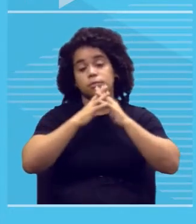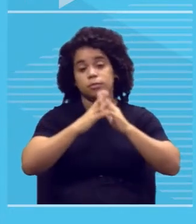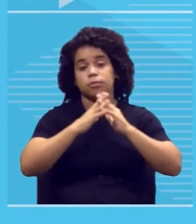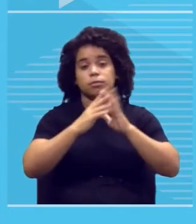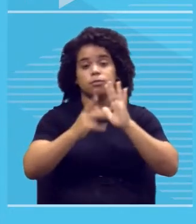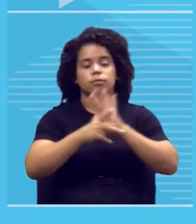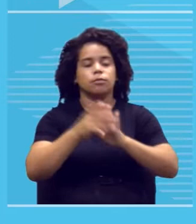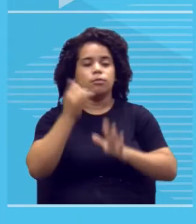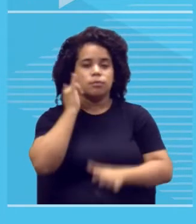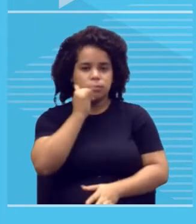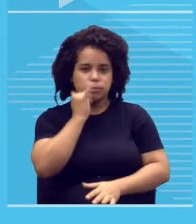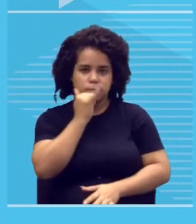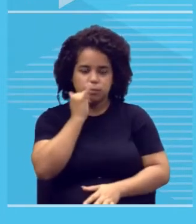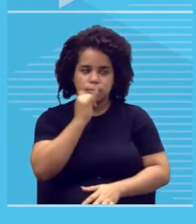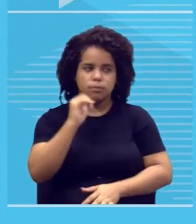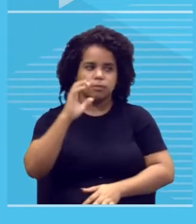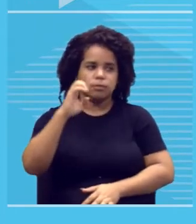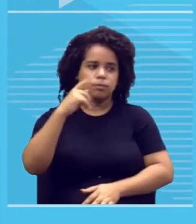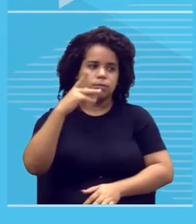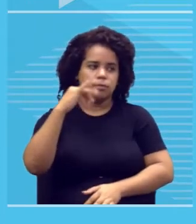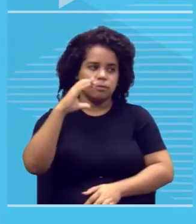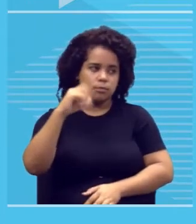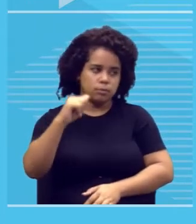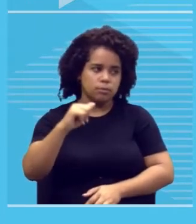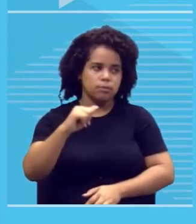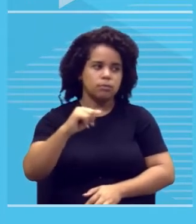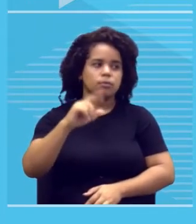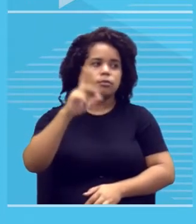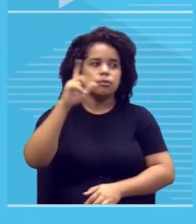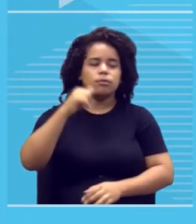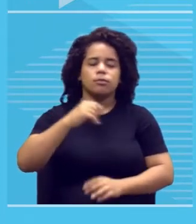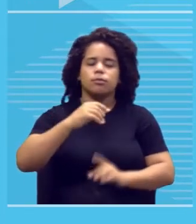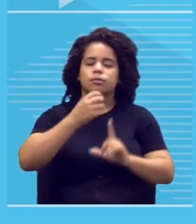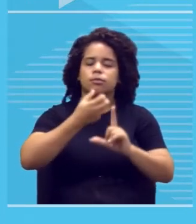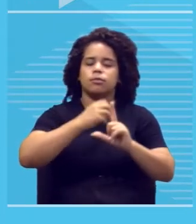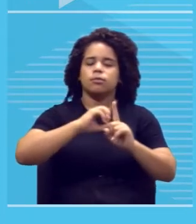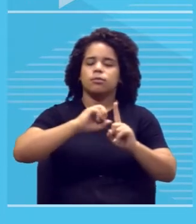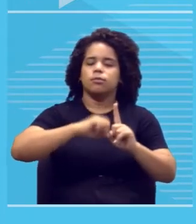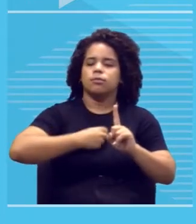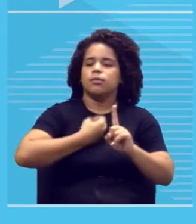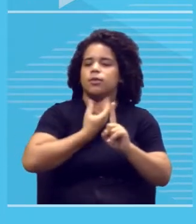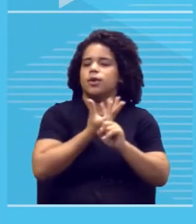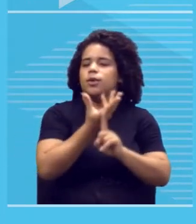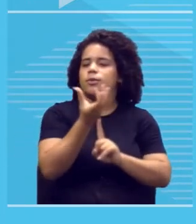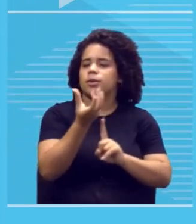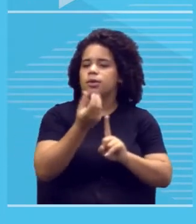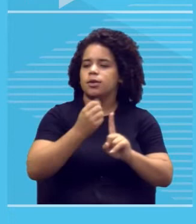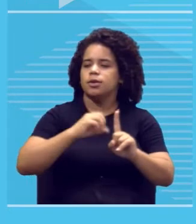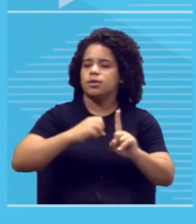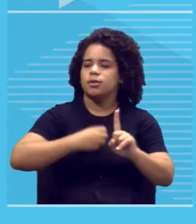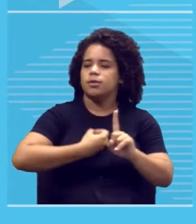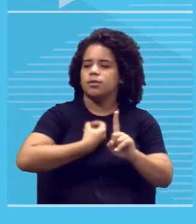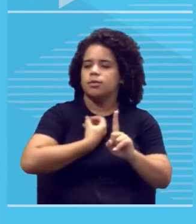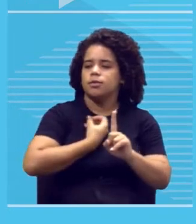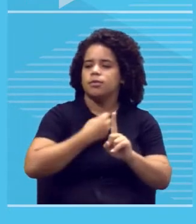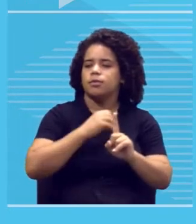épicas é classificado por eu lírico sendo narrador e personagem